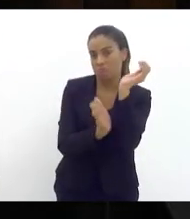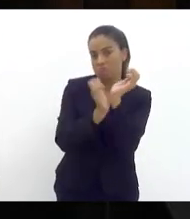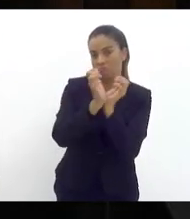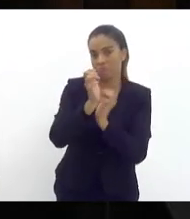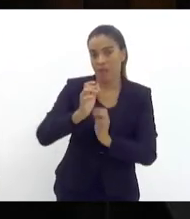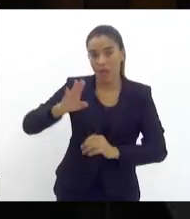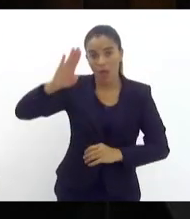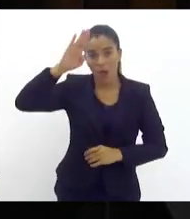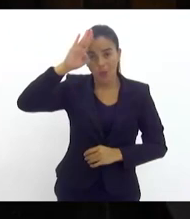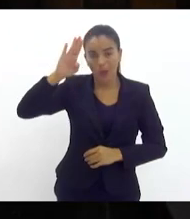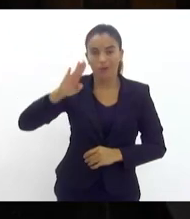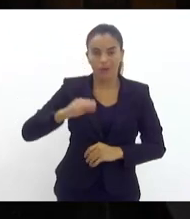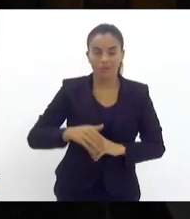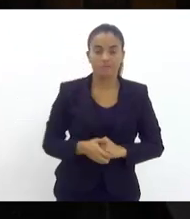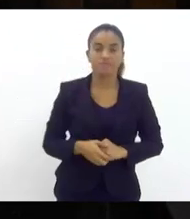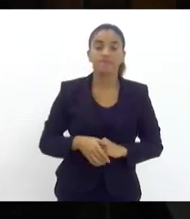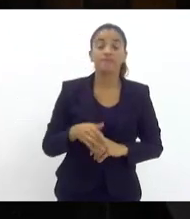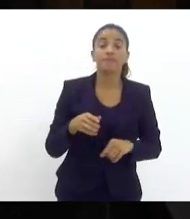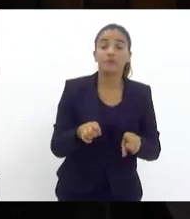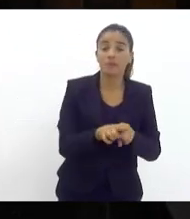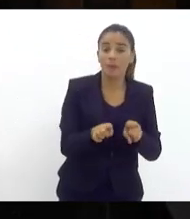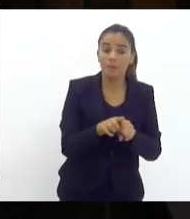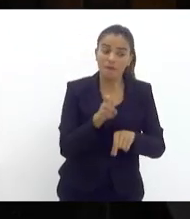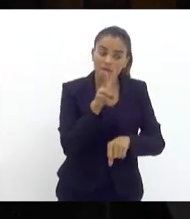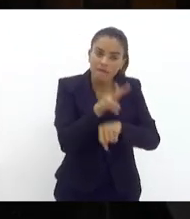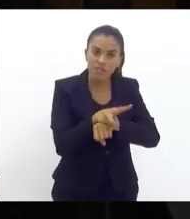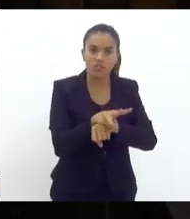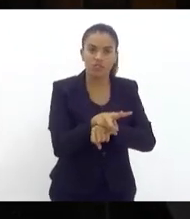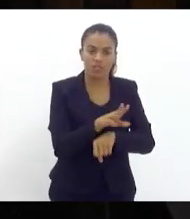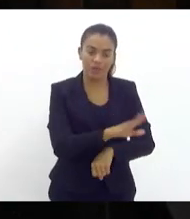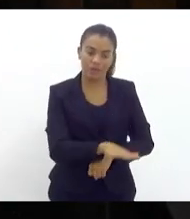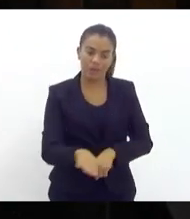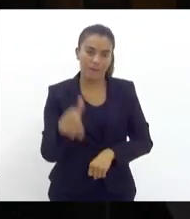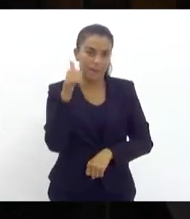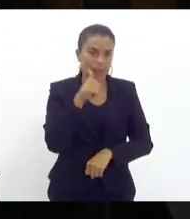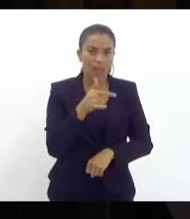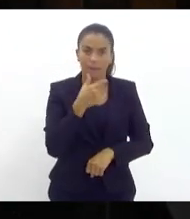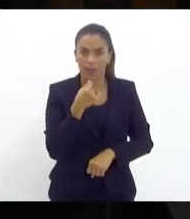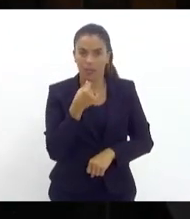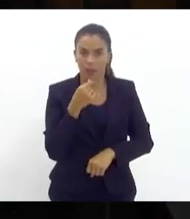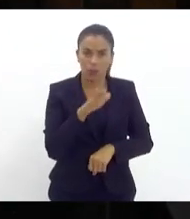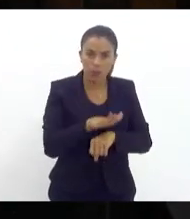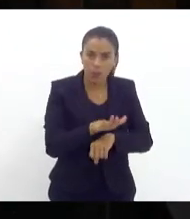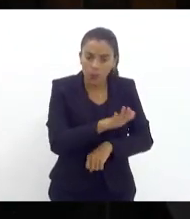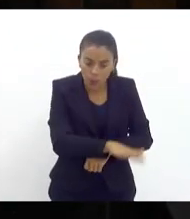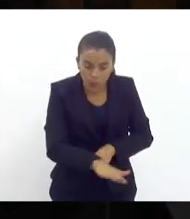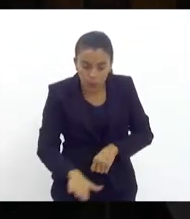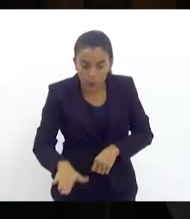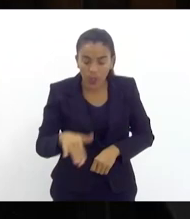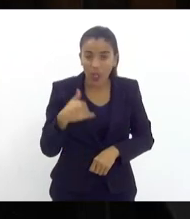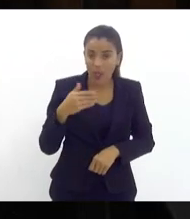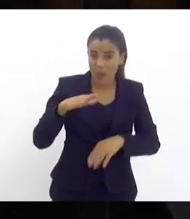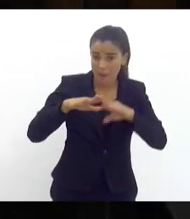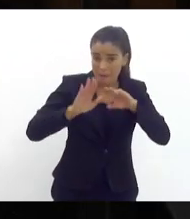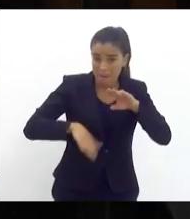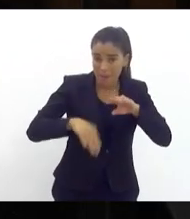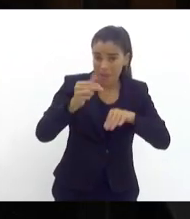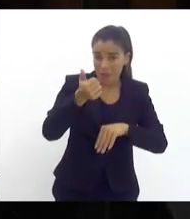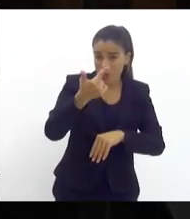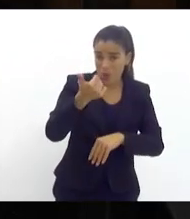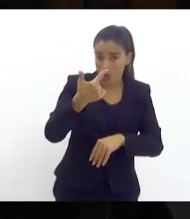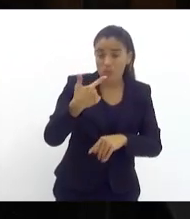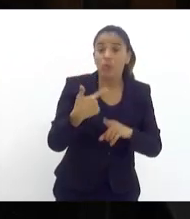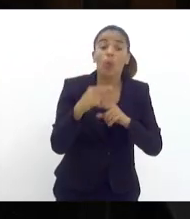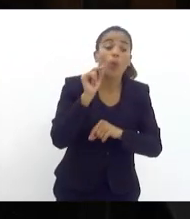pai mãe vizinhos seu filho garotinho garotinho pequenininho menos de 12 anos o que que ele tá vendo